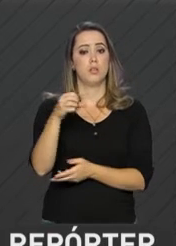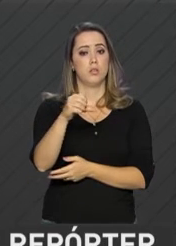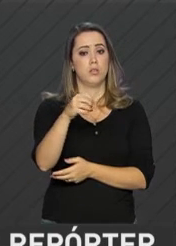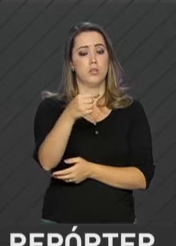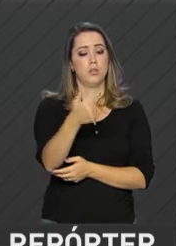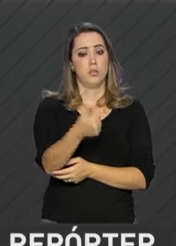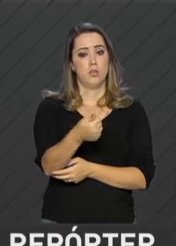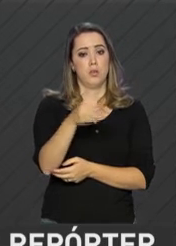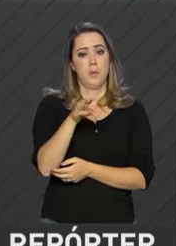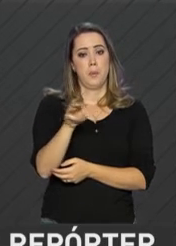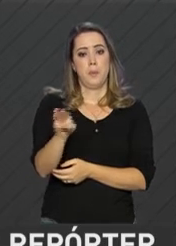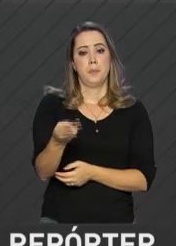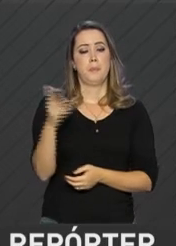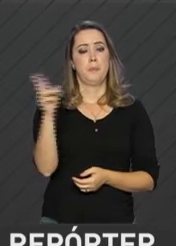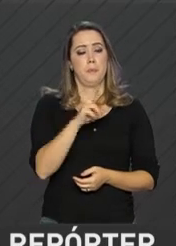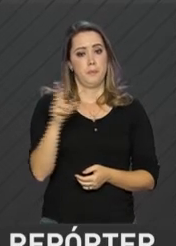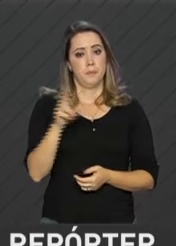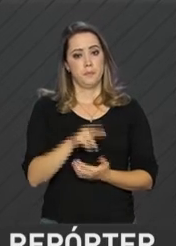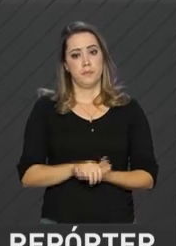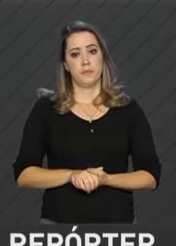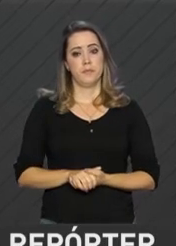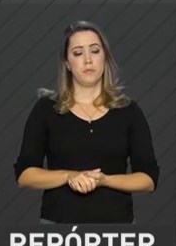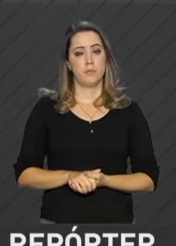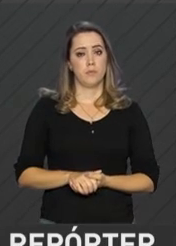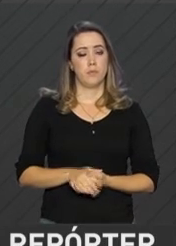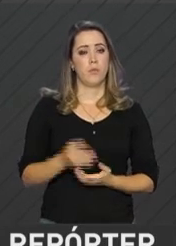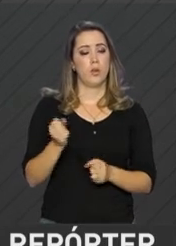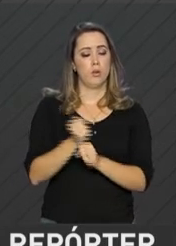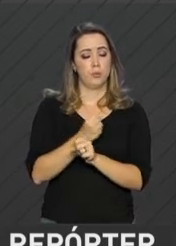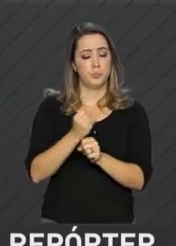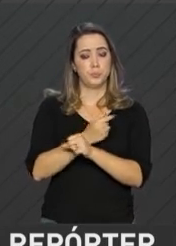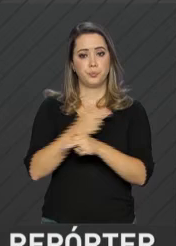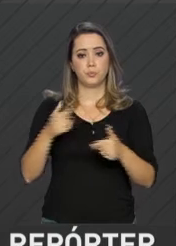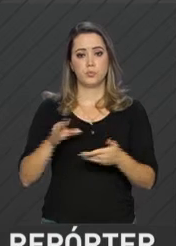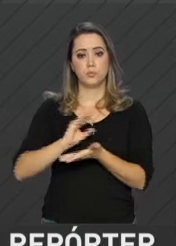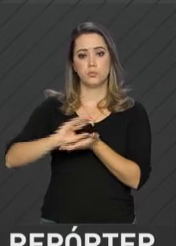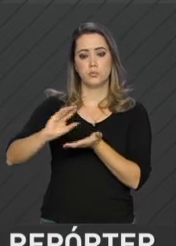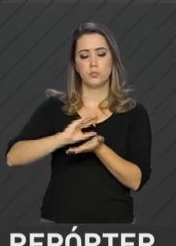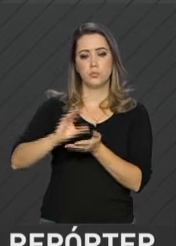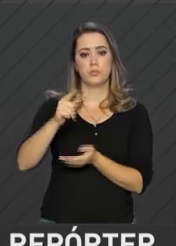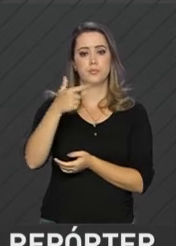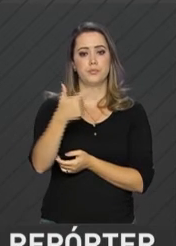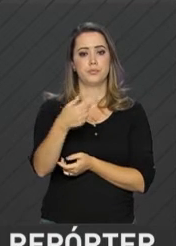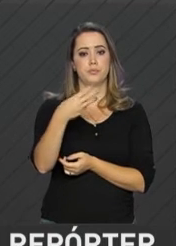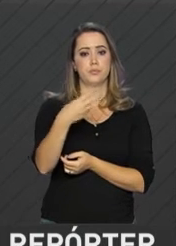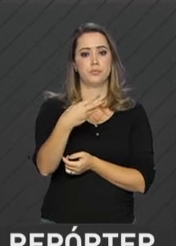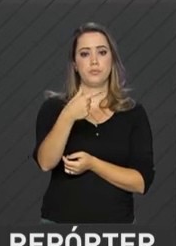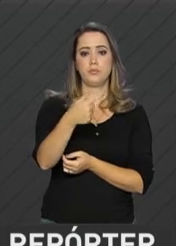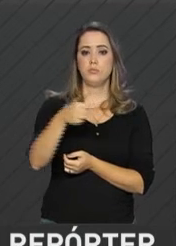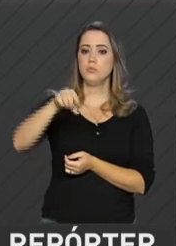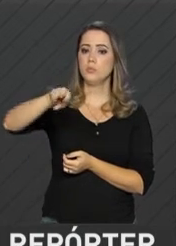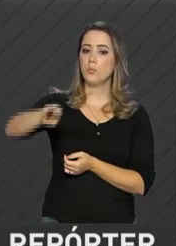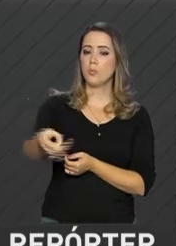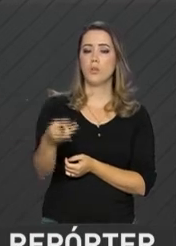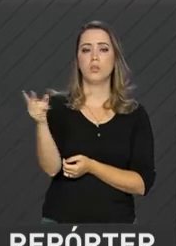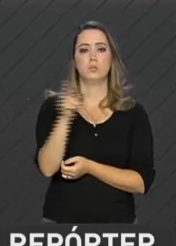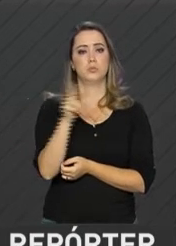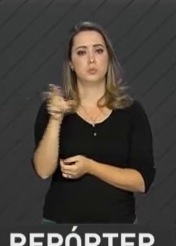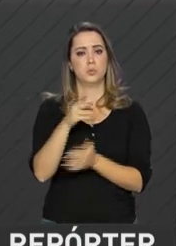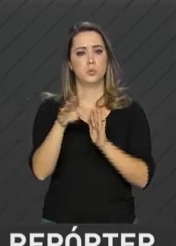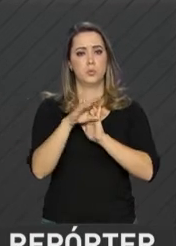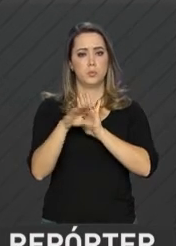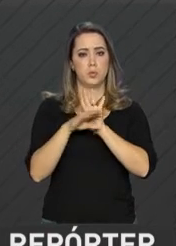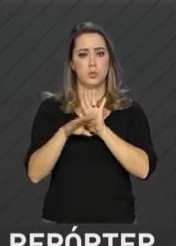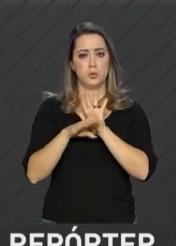milhões de reais em 2017 na infraestrutura foram investidos us 237 milhões de reais em projetos